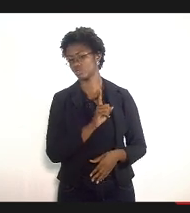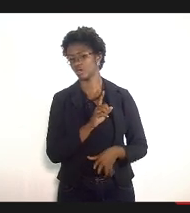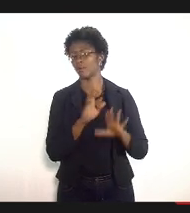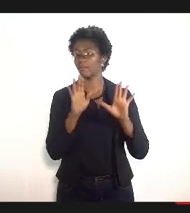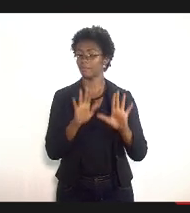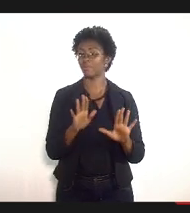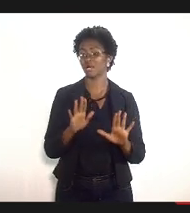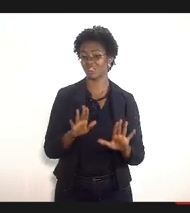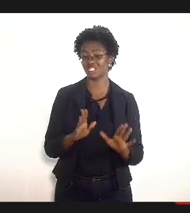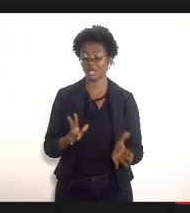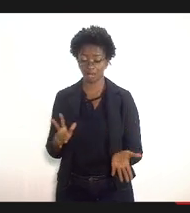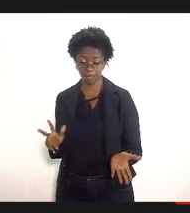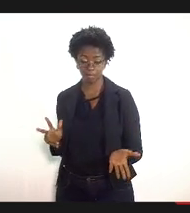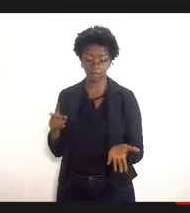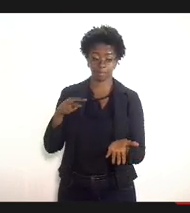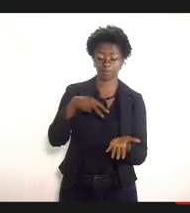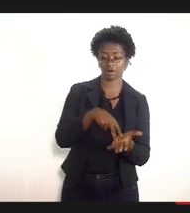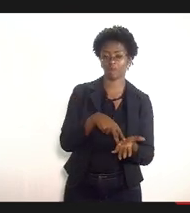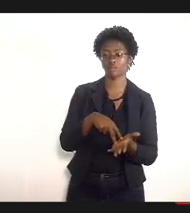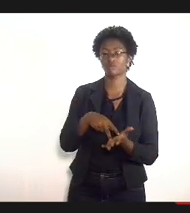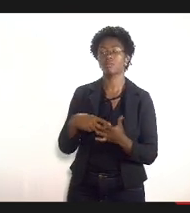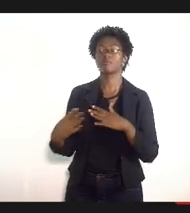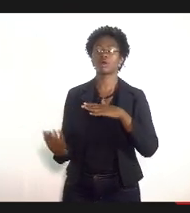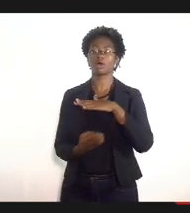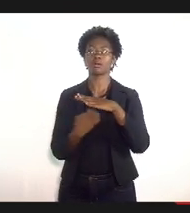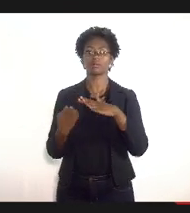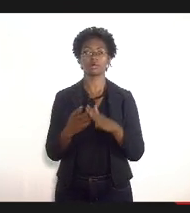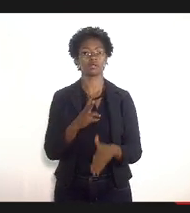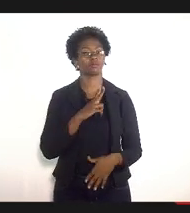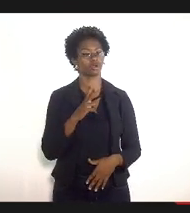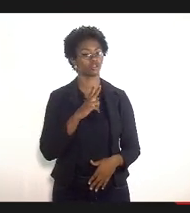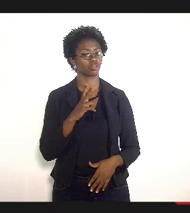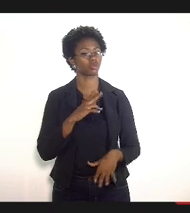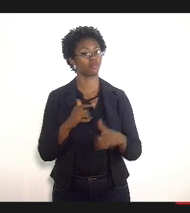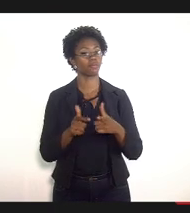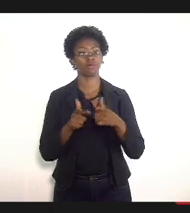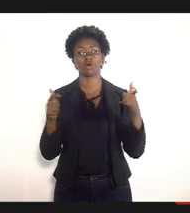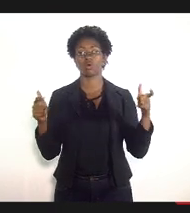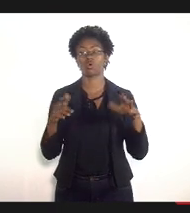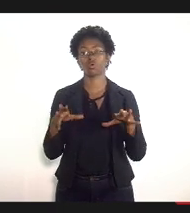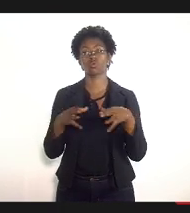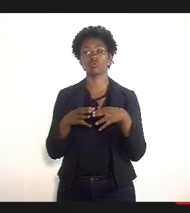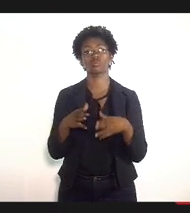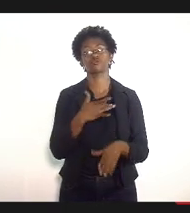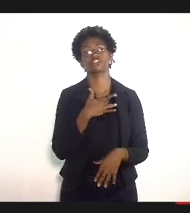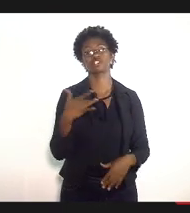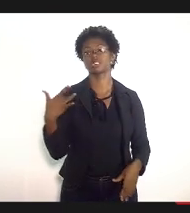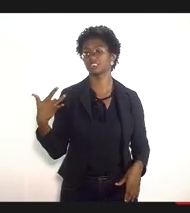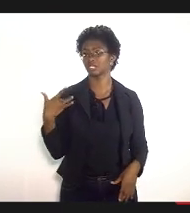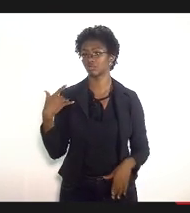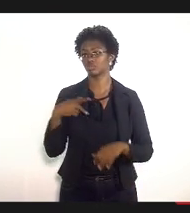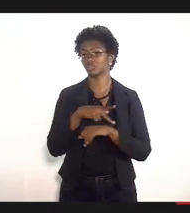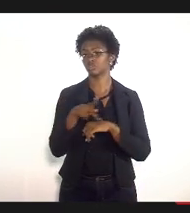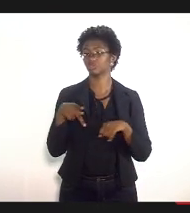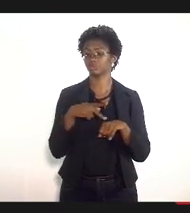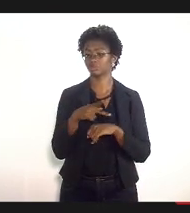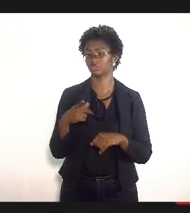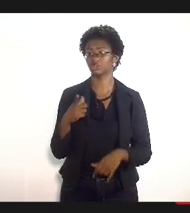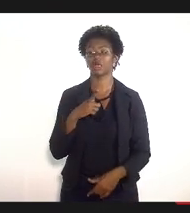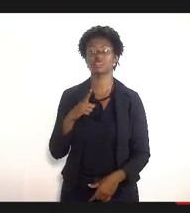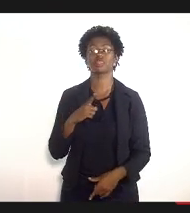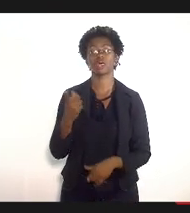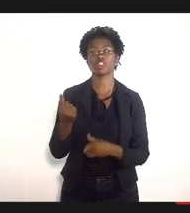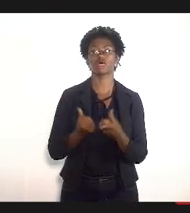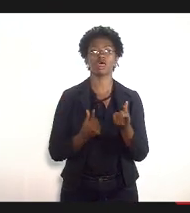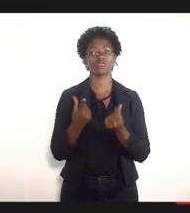uma ocupação de uma empresa privada, né, que, aliás, é o maior grupo empresarial de saúde do país, né, que tem lucrado